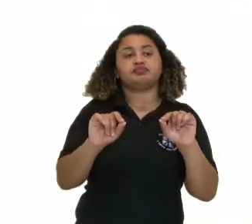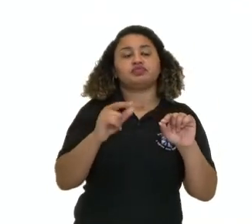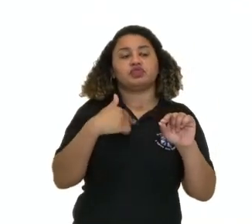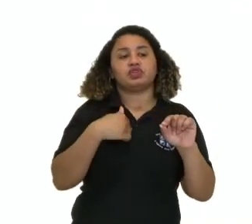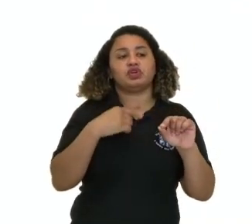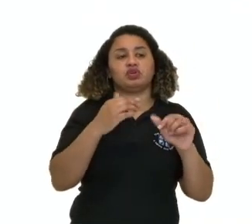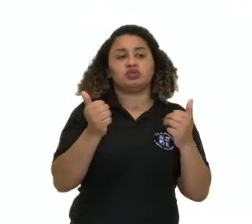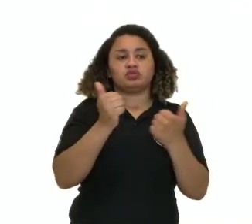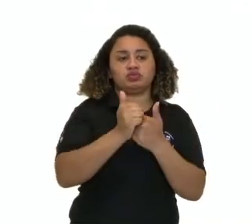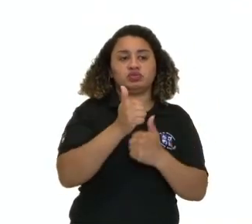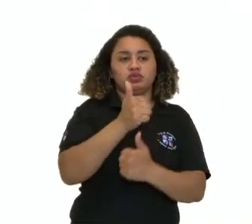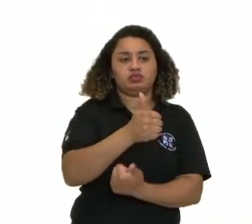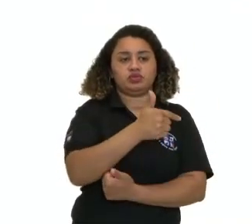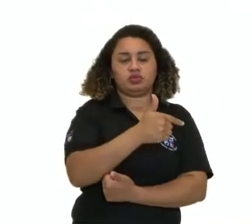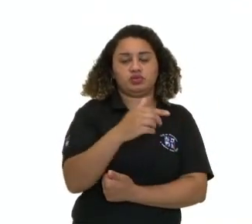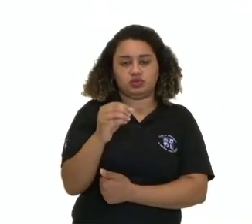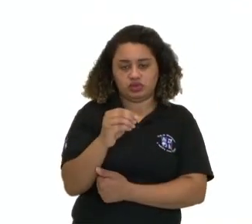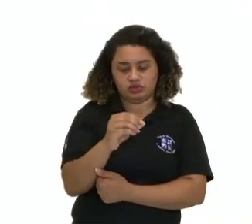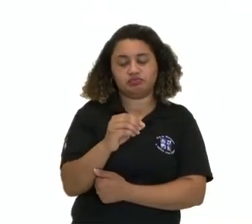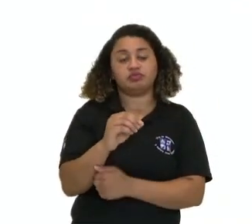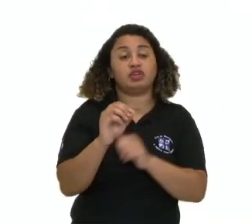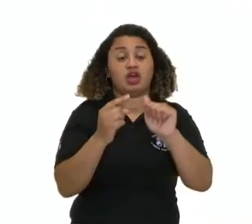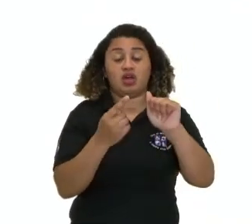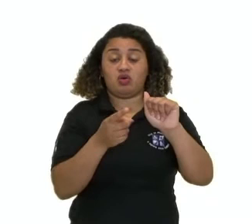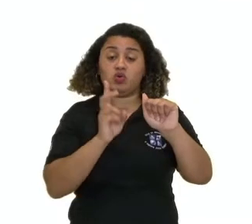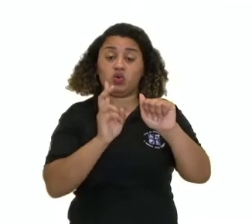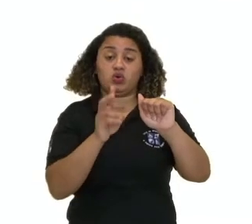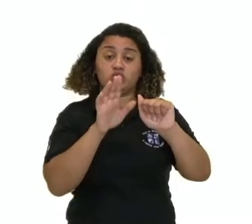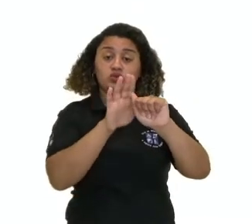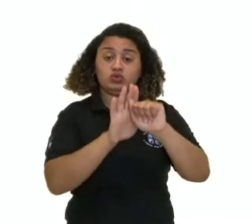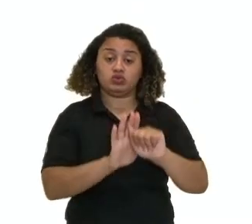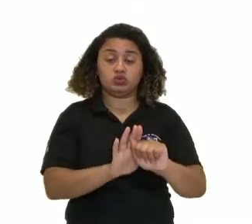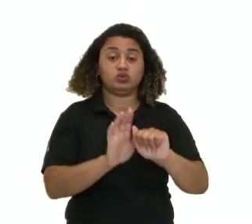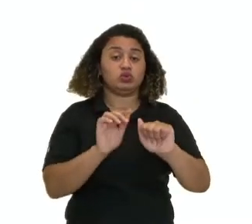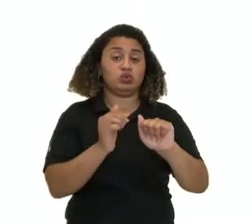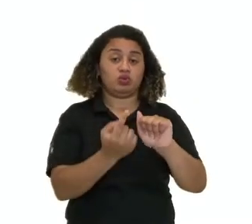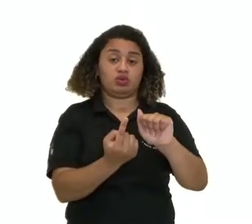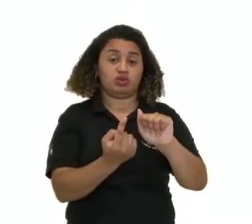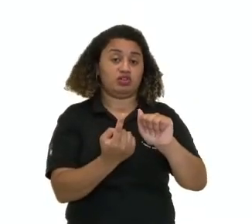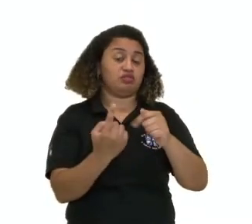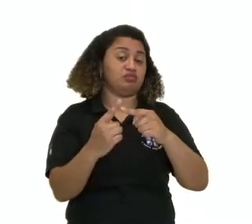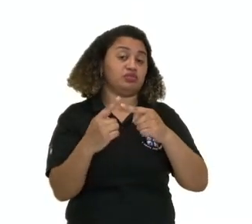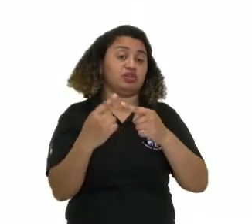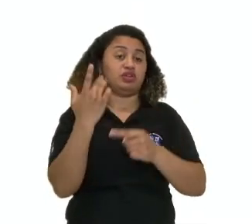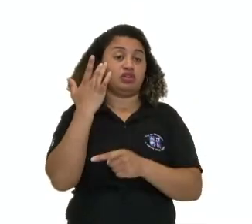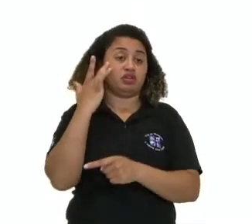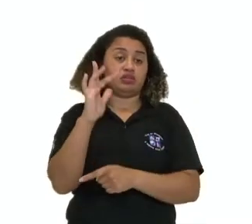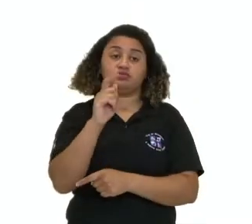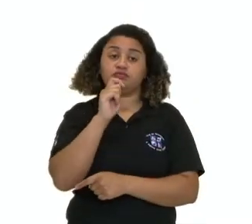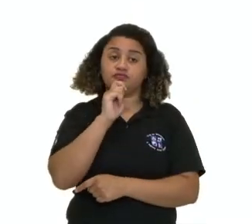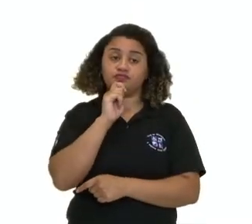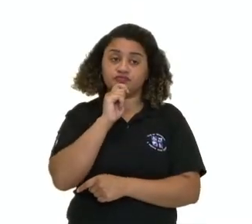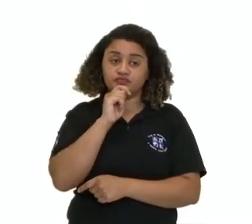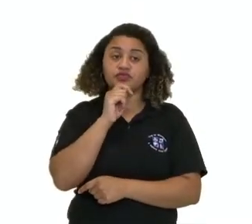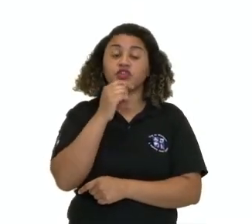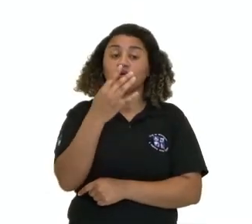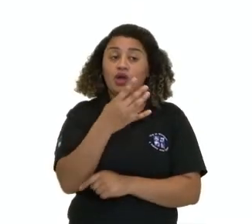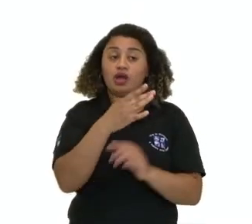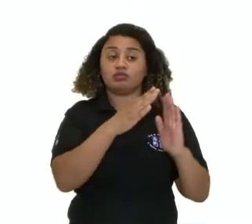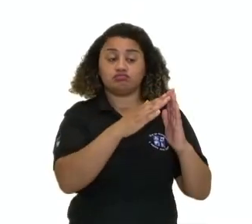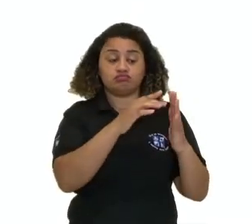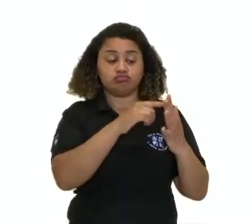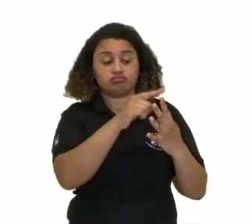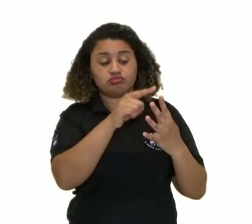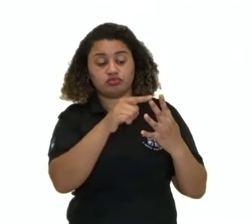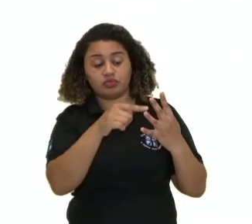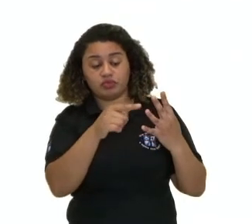A4, pessoal, a gente conhece, 1.200. Quero descobrir o A1. 4 elementos tem a